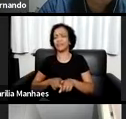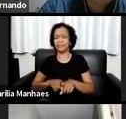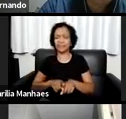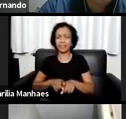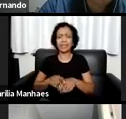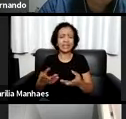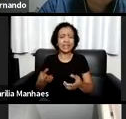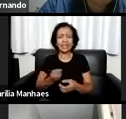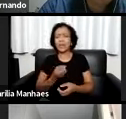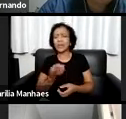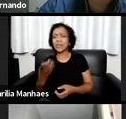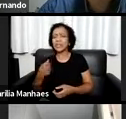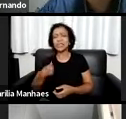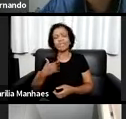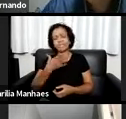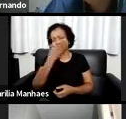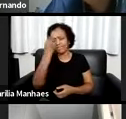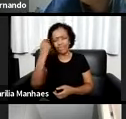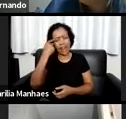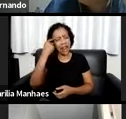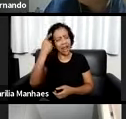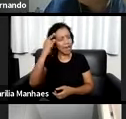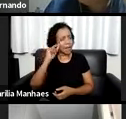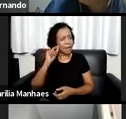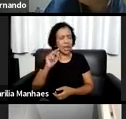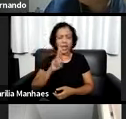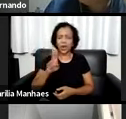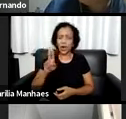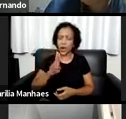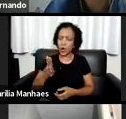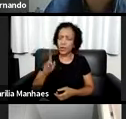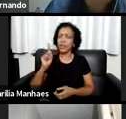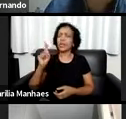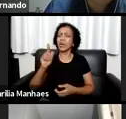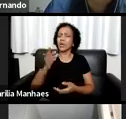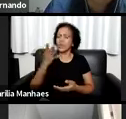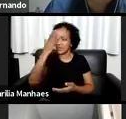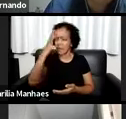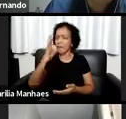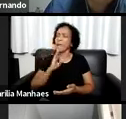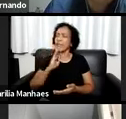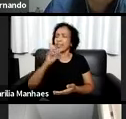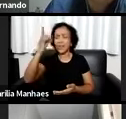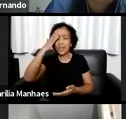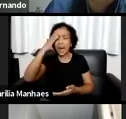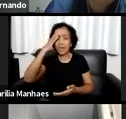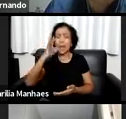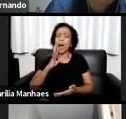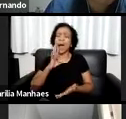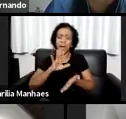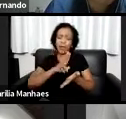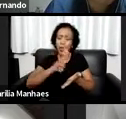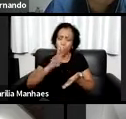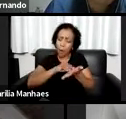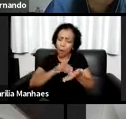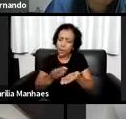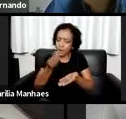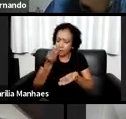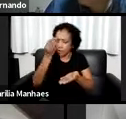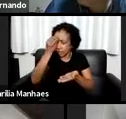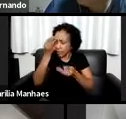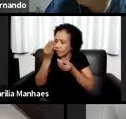lembra, se há algum nome que nós não lembramos de mencionar, Pai, Tu os conheces. Ó Deus, por isso nós os